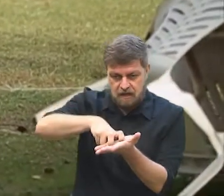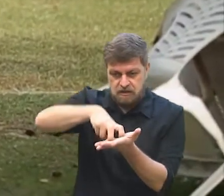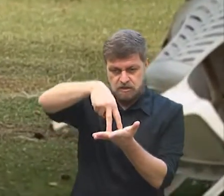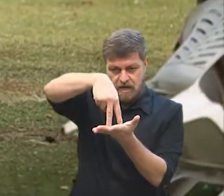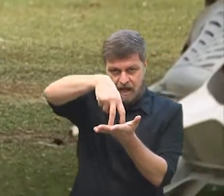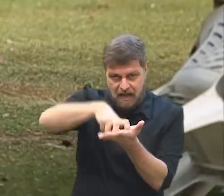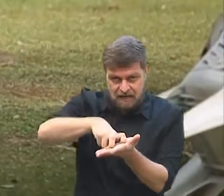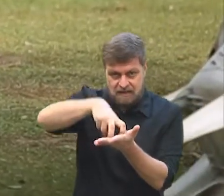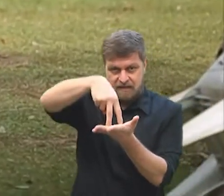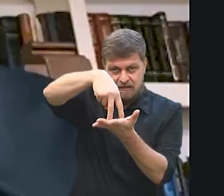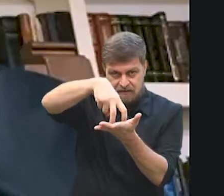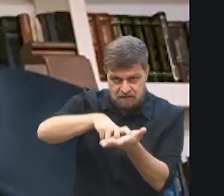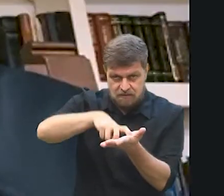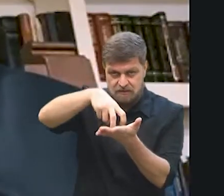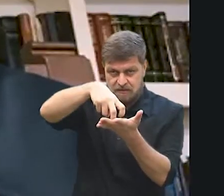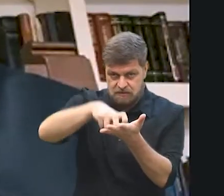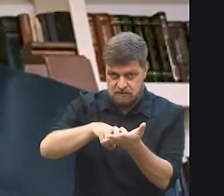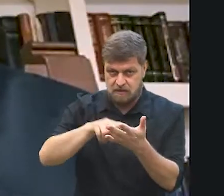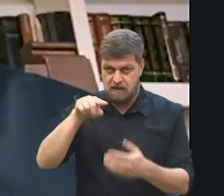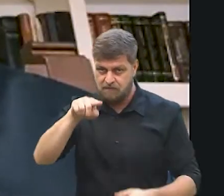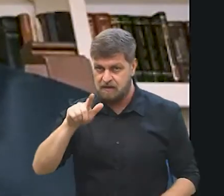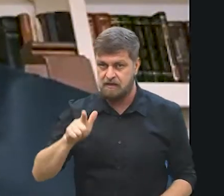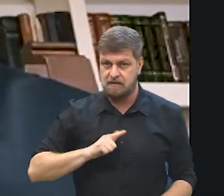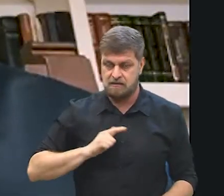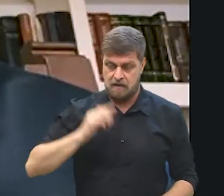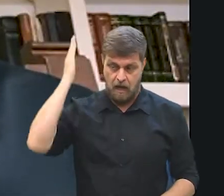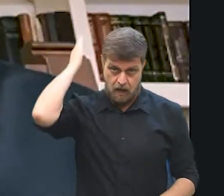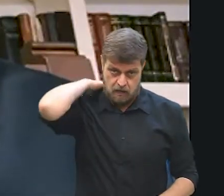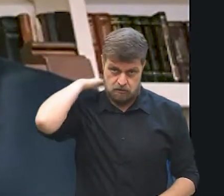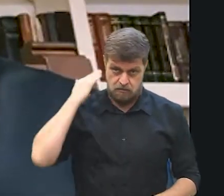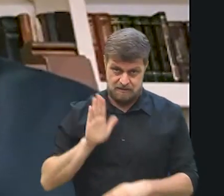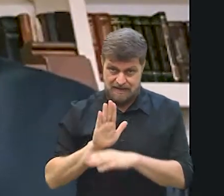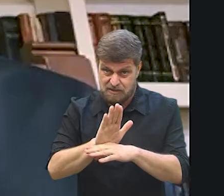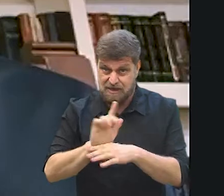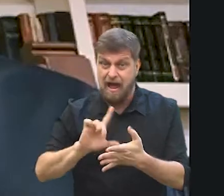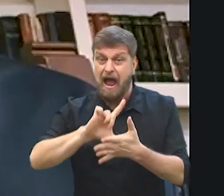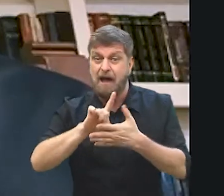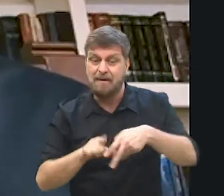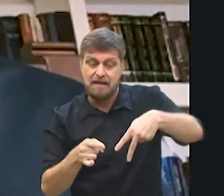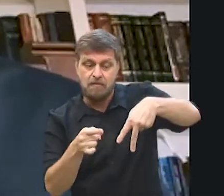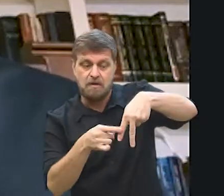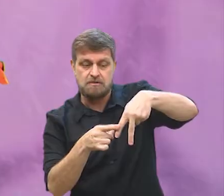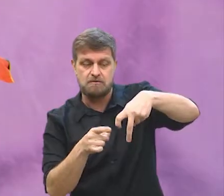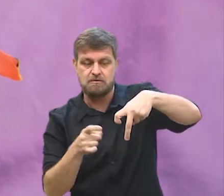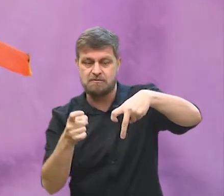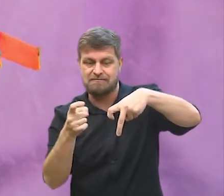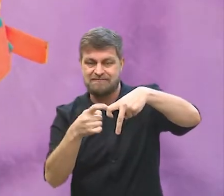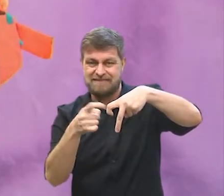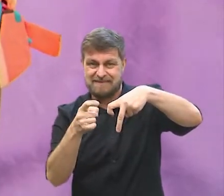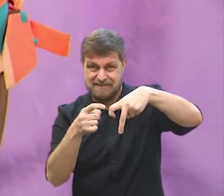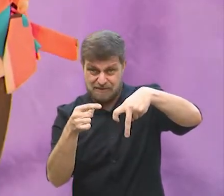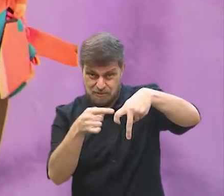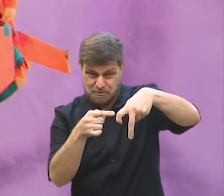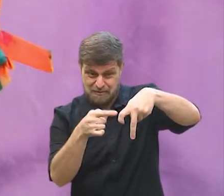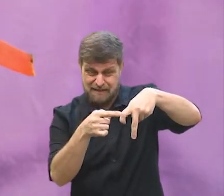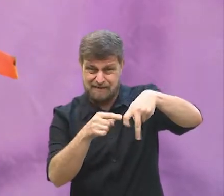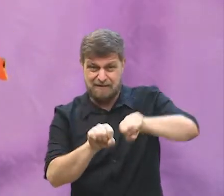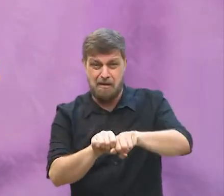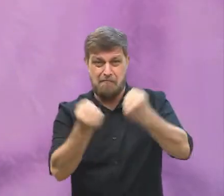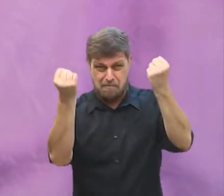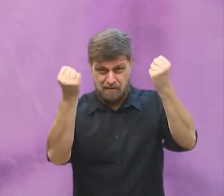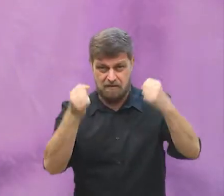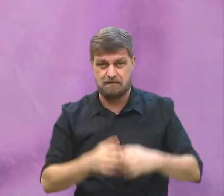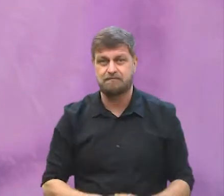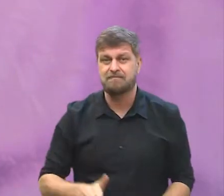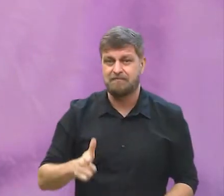com a coluna reta, garante um pouco as costas, mas estoura os meniscos. Ah, então, olha lá.